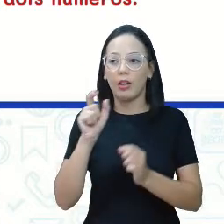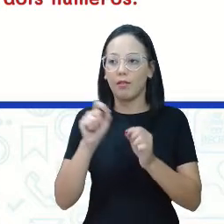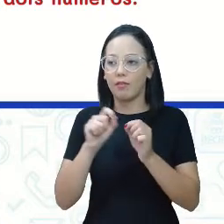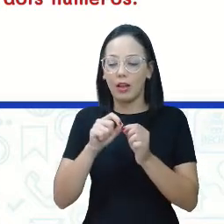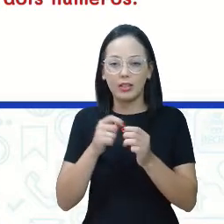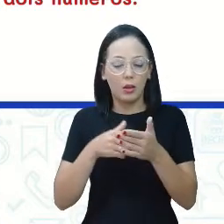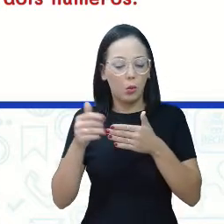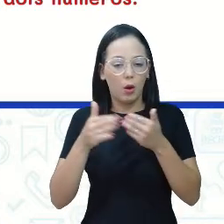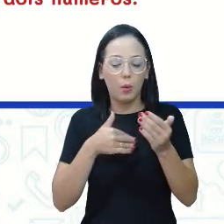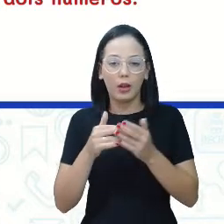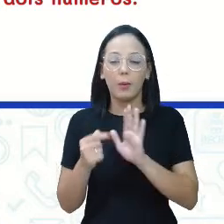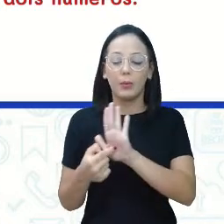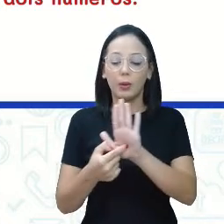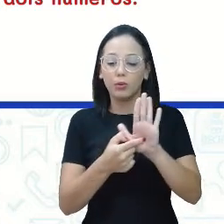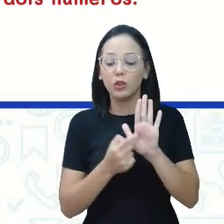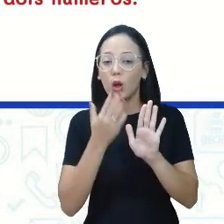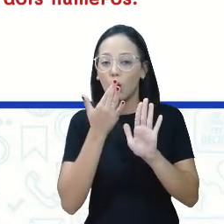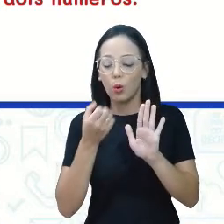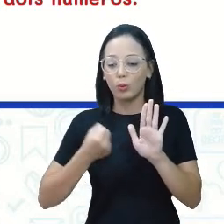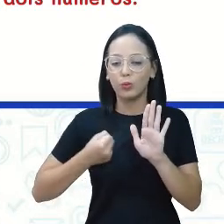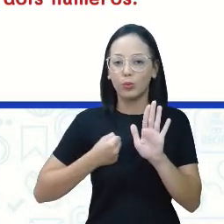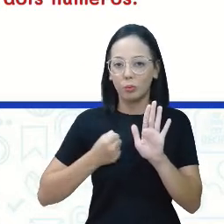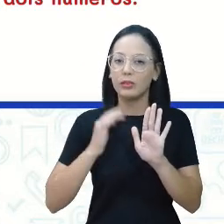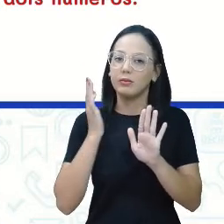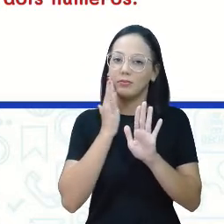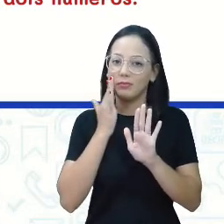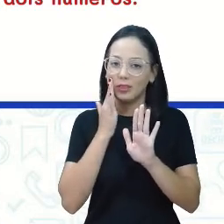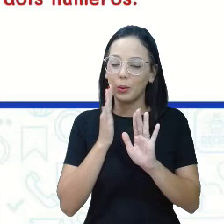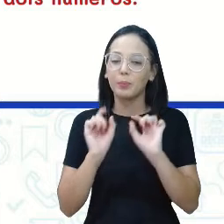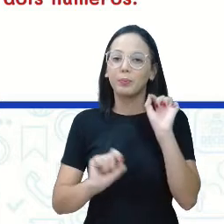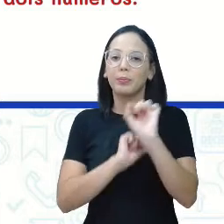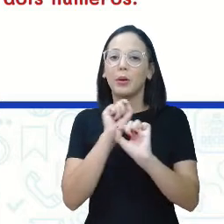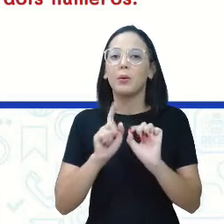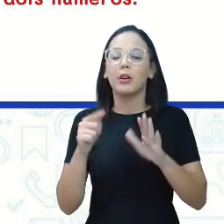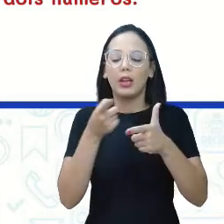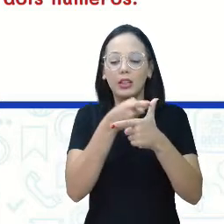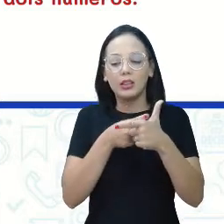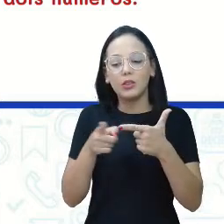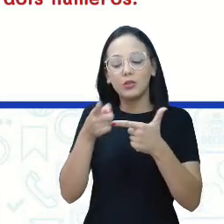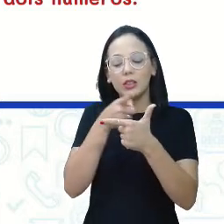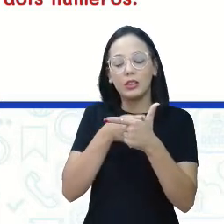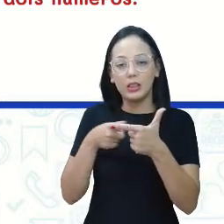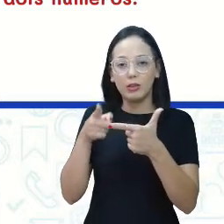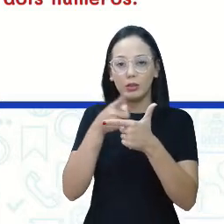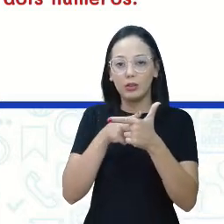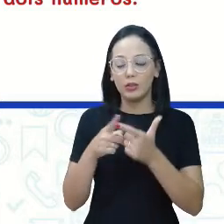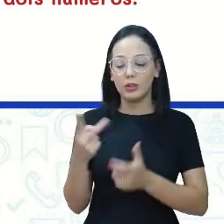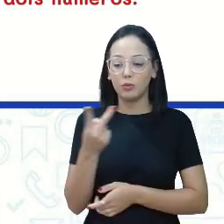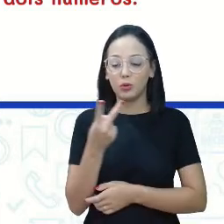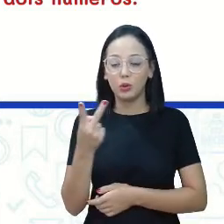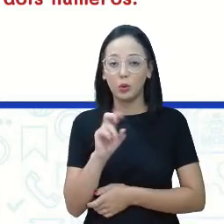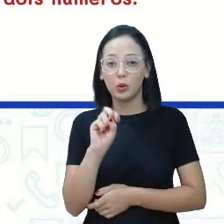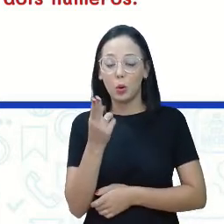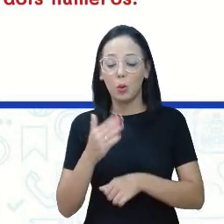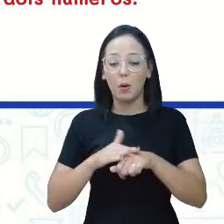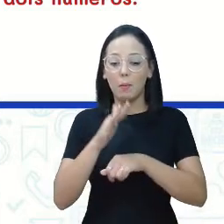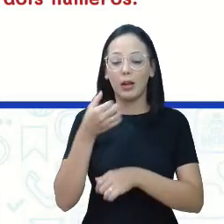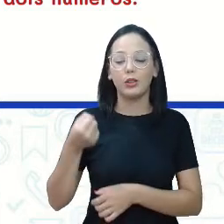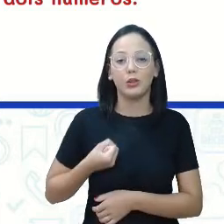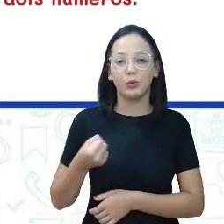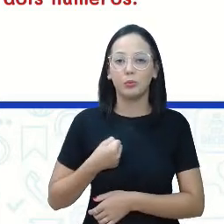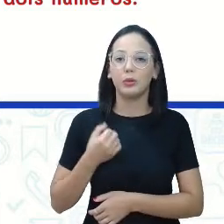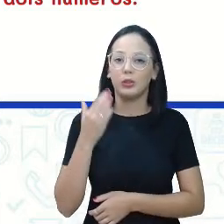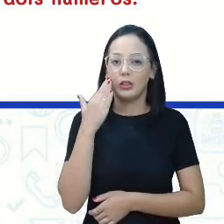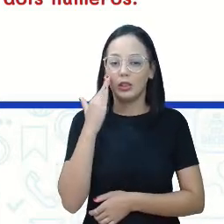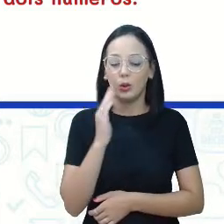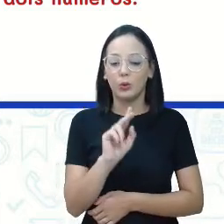aí, para destacar esses valores, tá bom? Que foi divisível aí pelos 2 ou mais números, tá bom? No caso